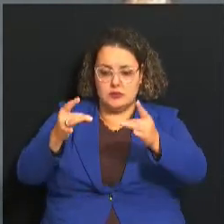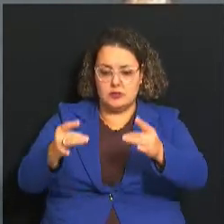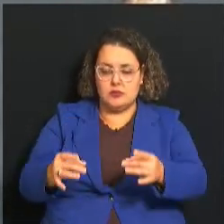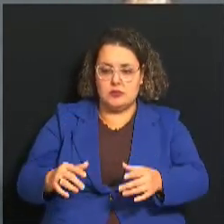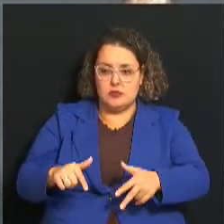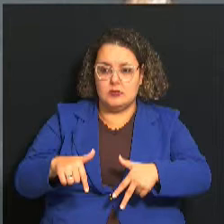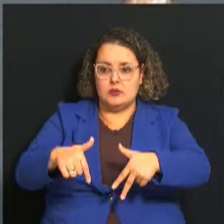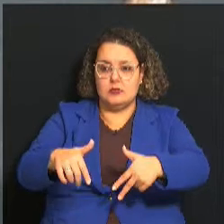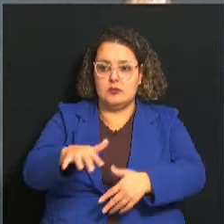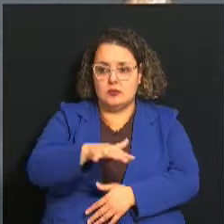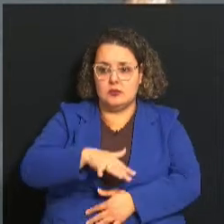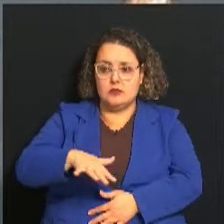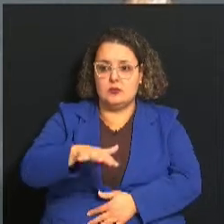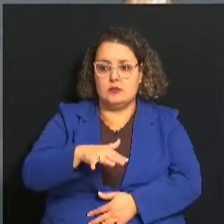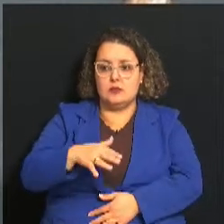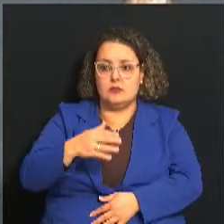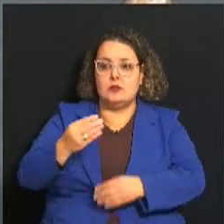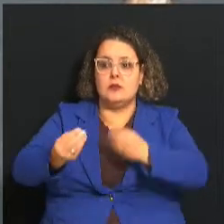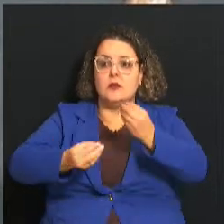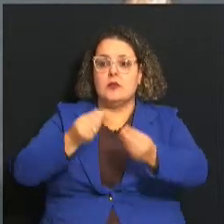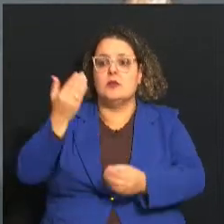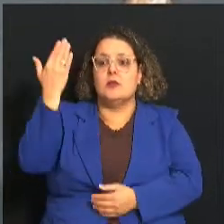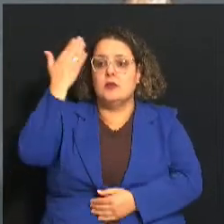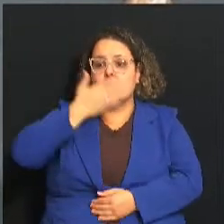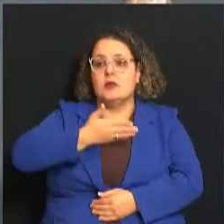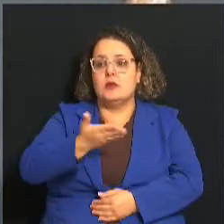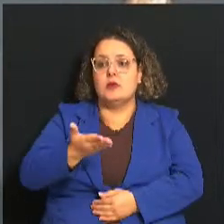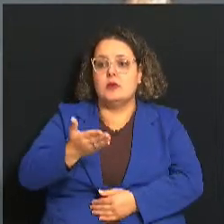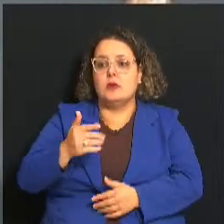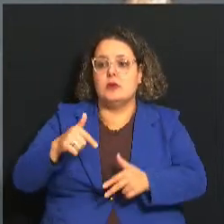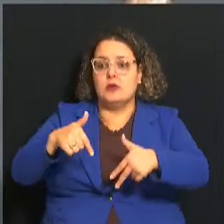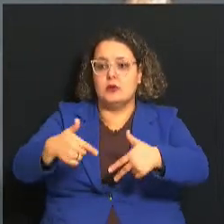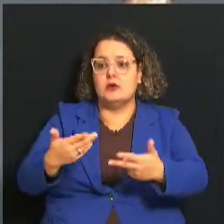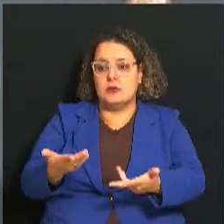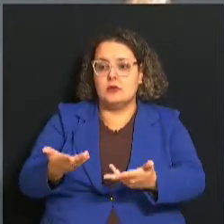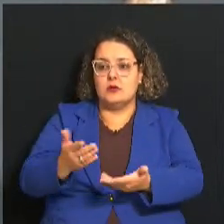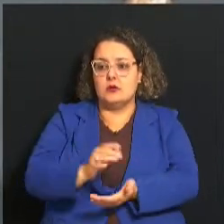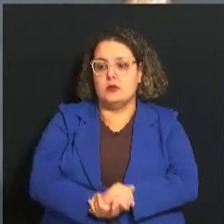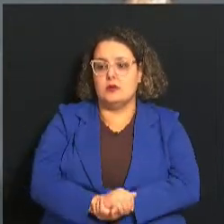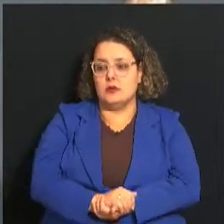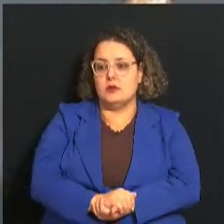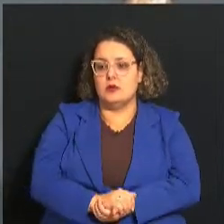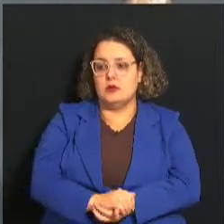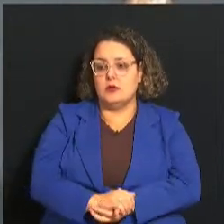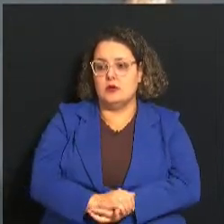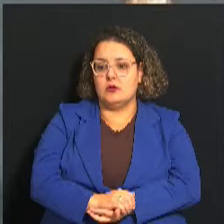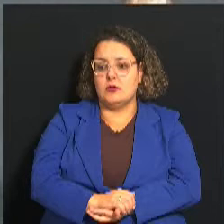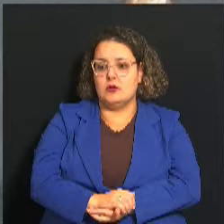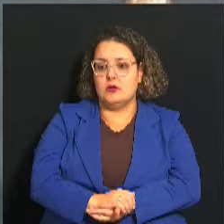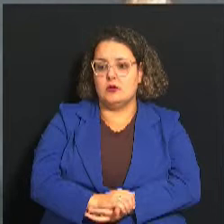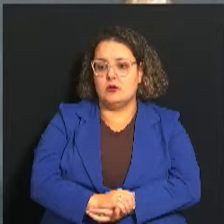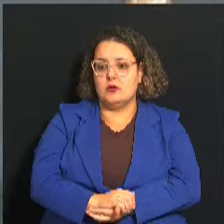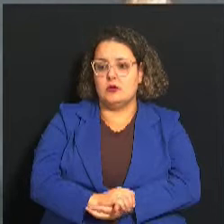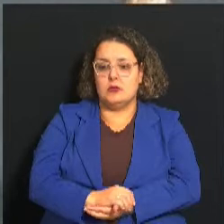na área. Como é que vai ser provada essa militância, né? Eu acho que é um fator